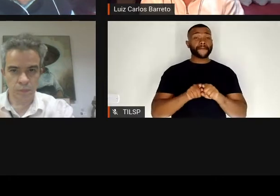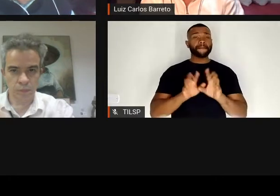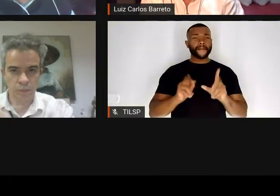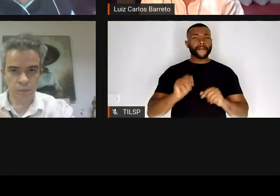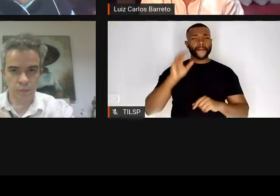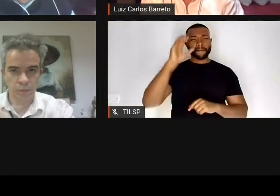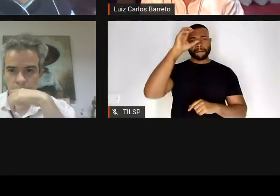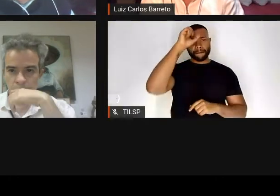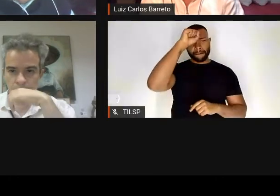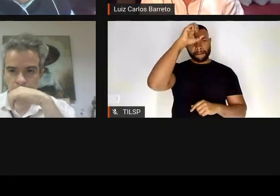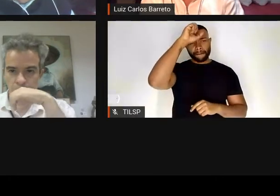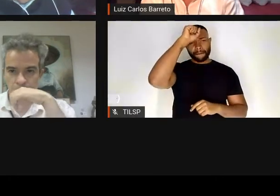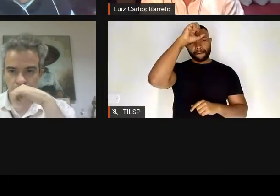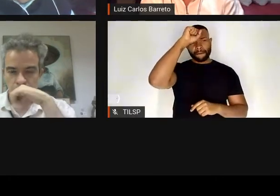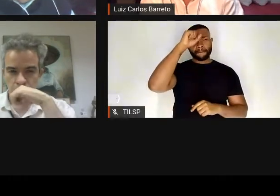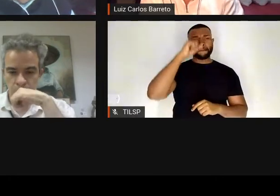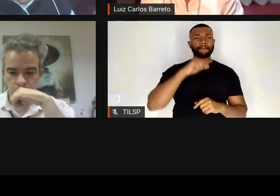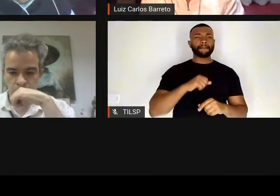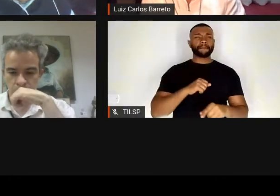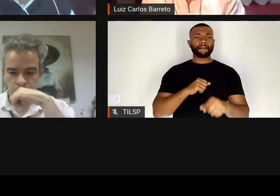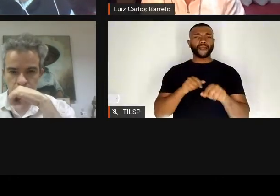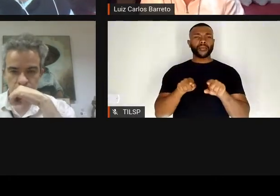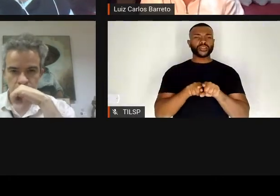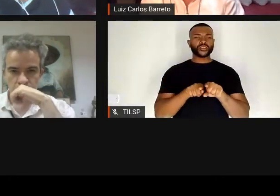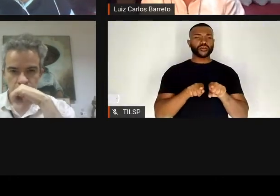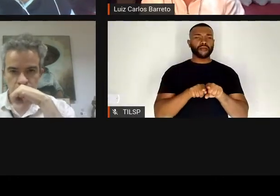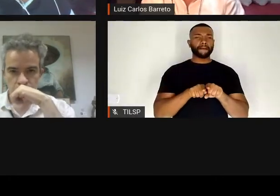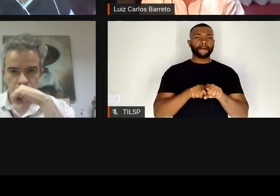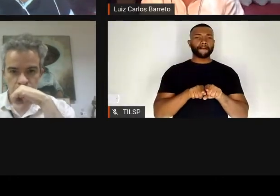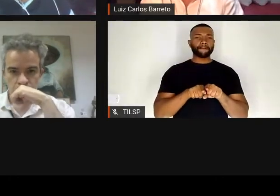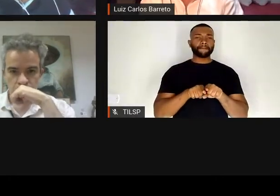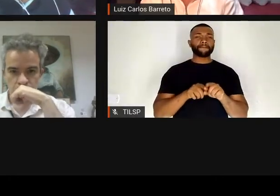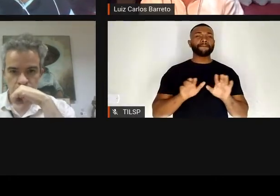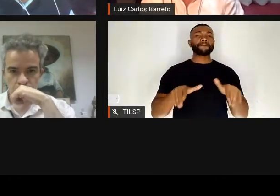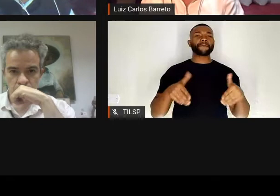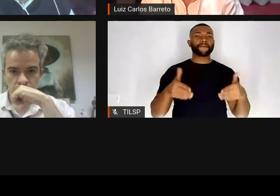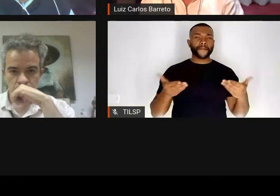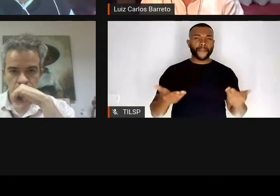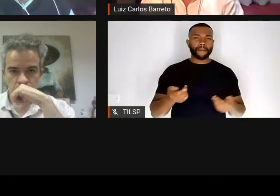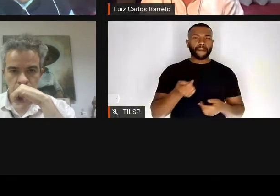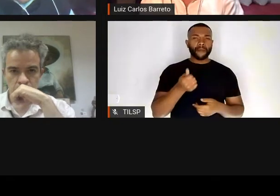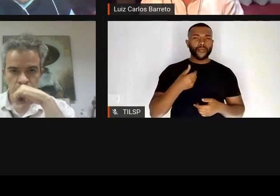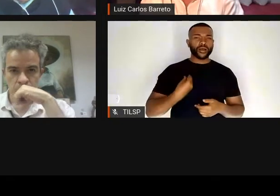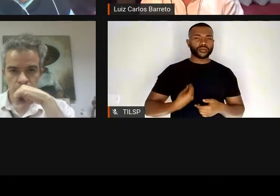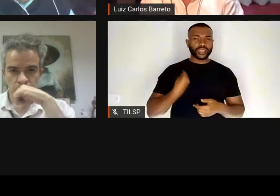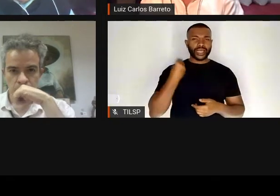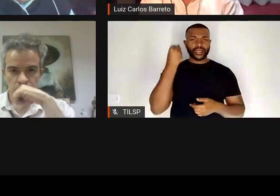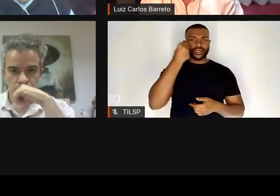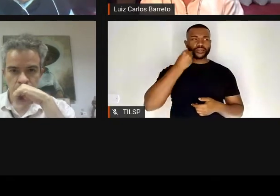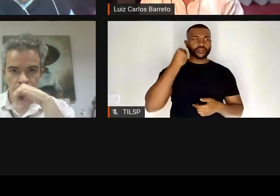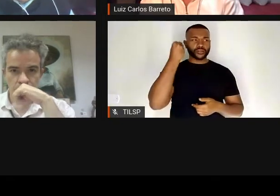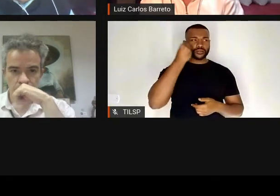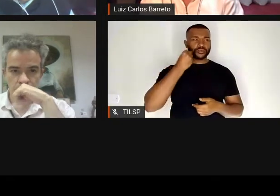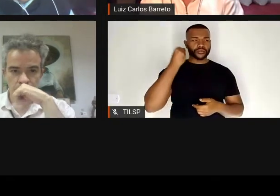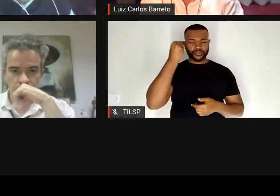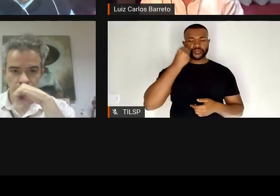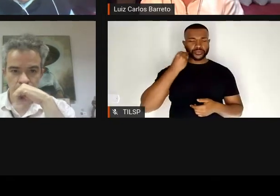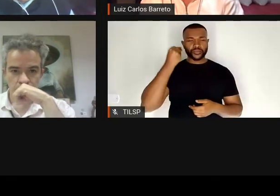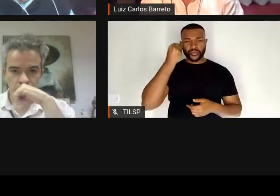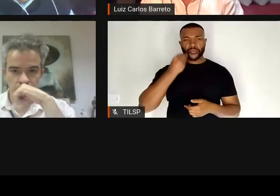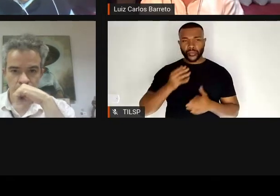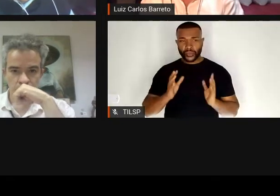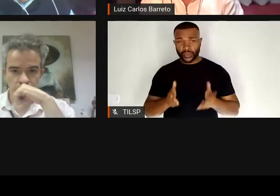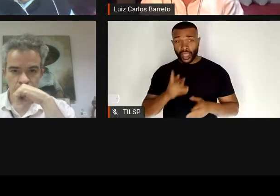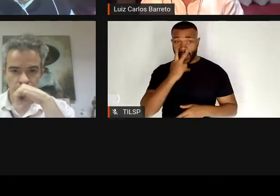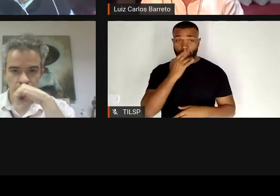aprendizado. E eu acho que foi muito importante, pouca convivência com ele, mas foi importante, muito importante, que eu acho que eu